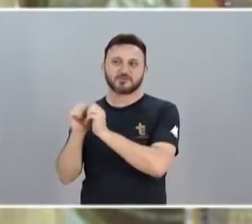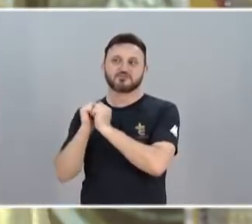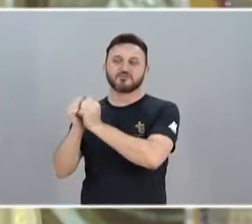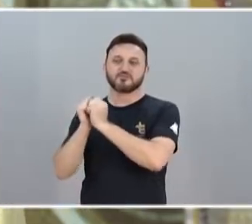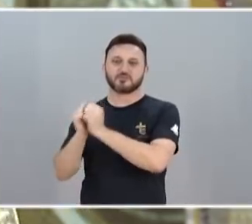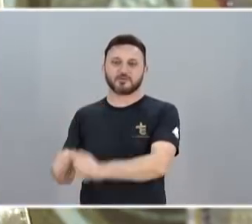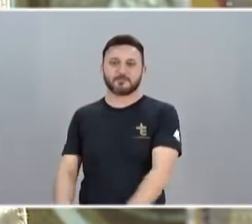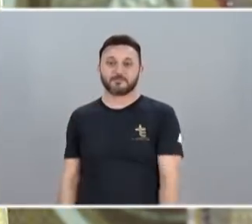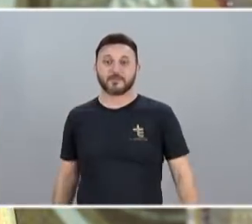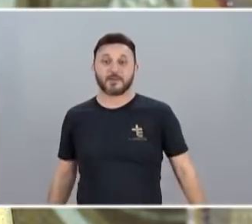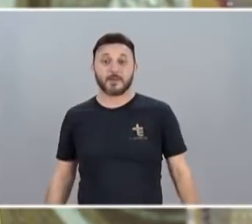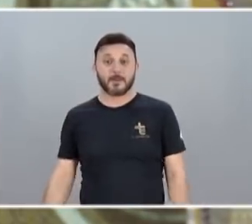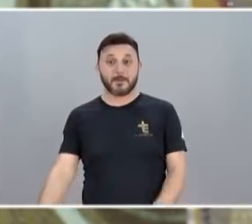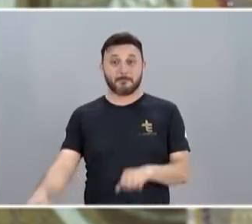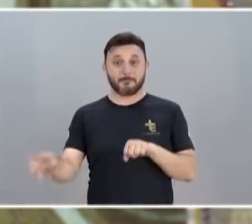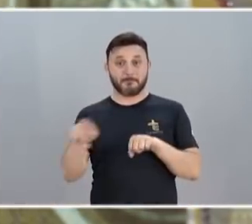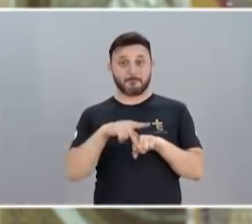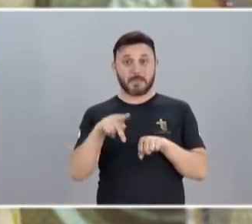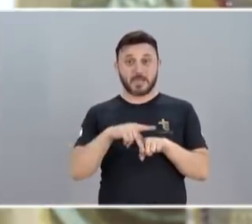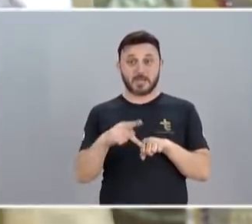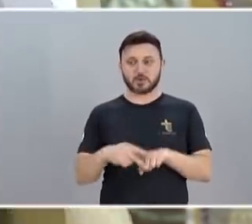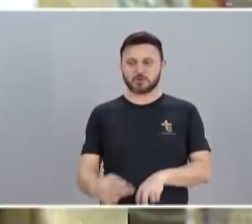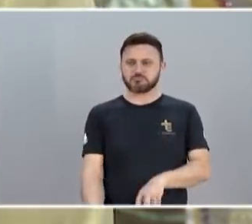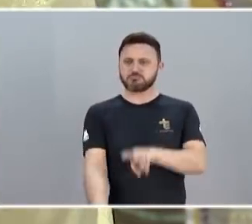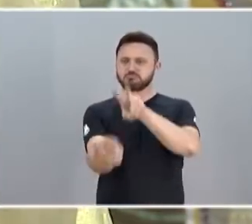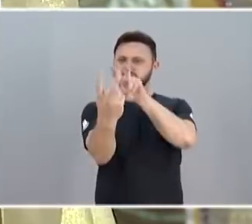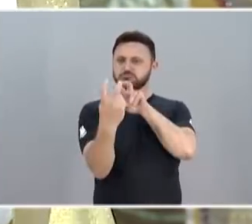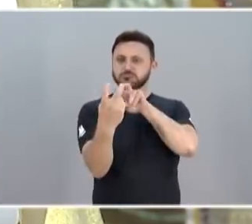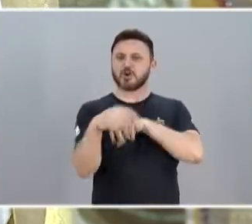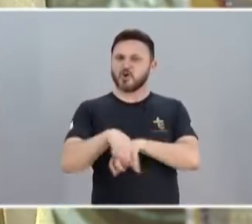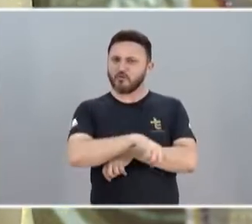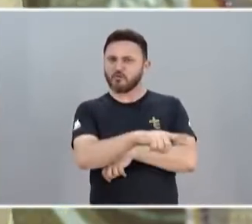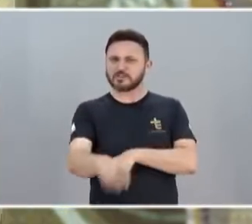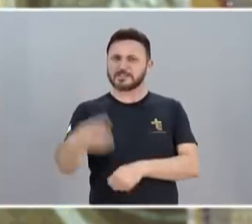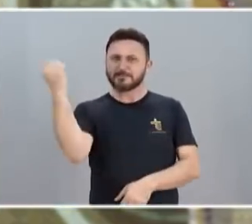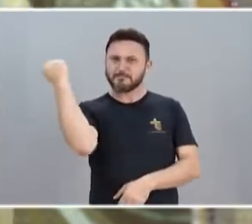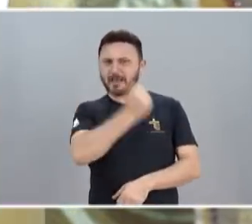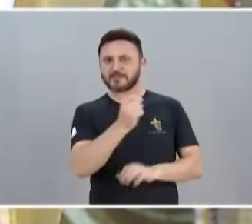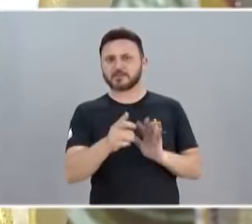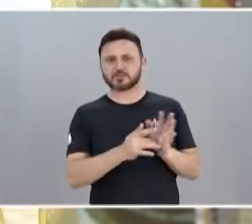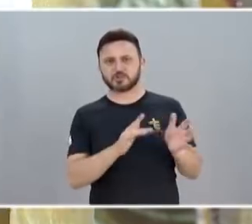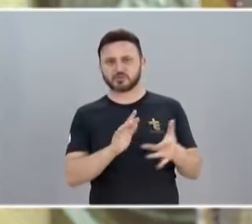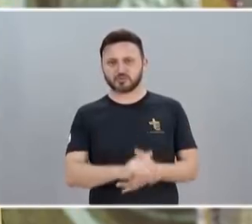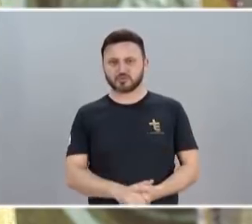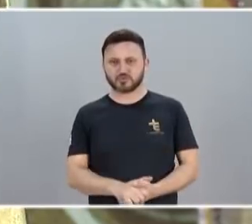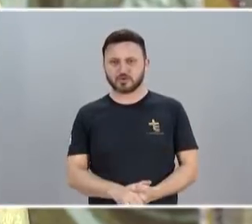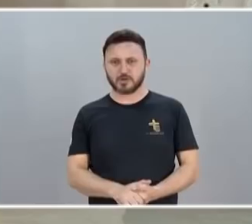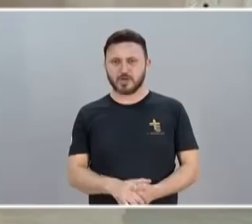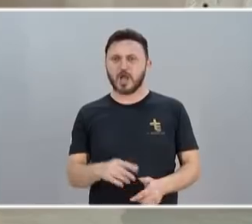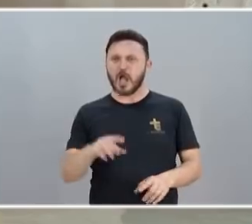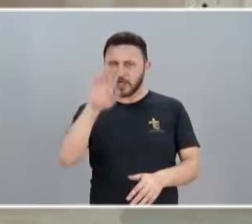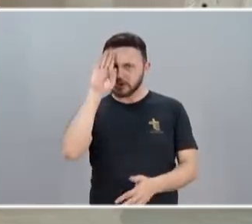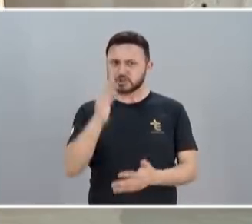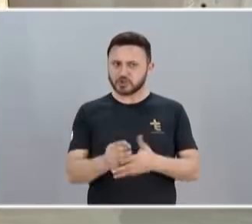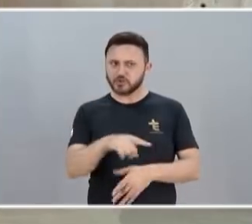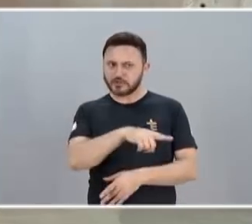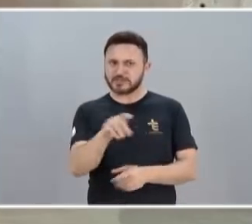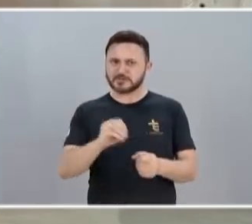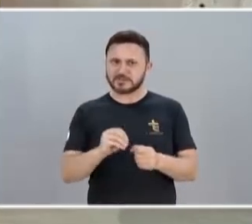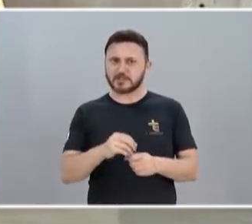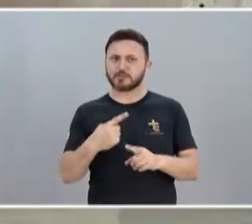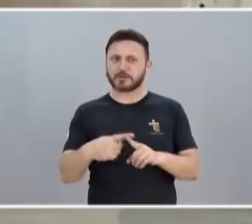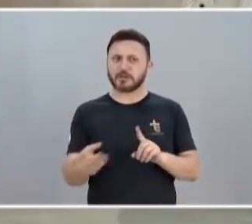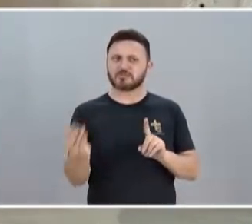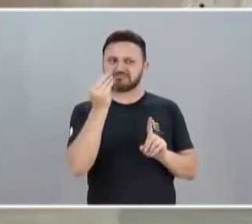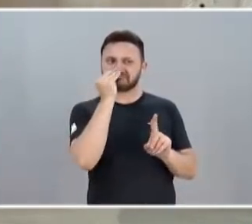Pedro chegou cara a cara. Vocês mataram Jesus. Creio que foi por ignorância, mas agora que vocês